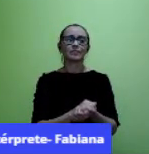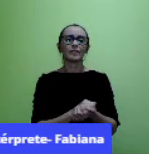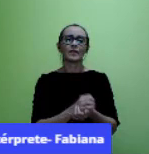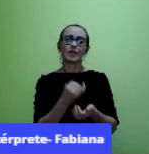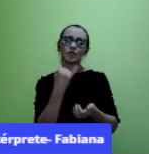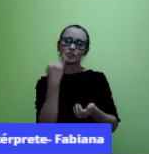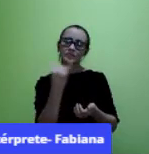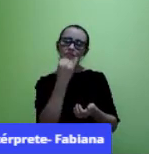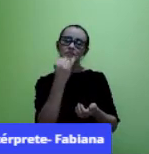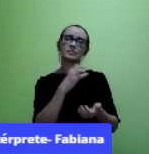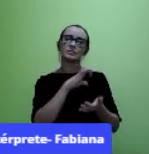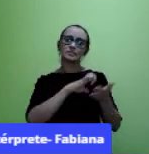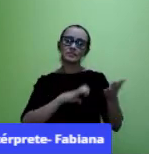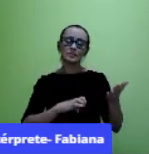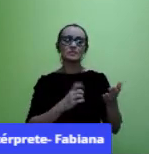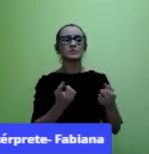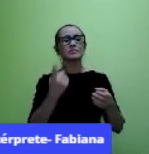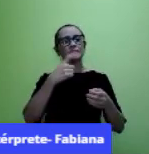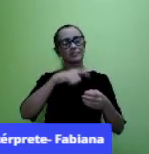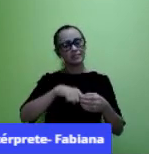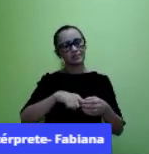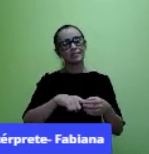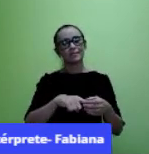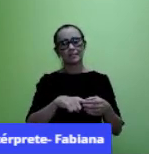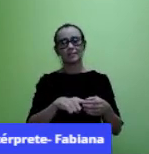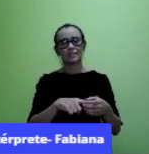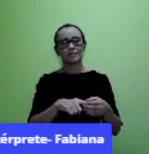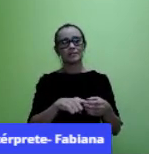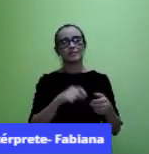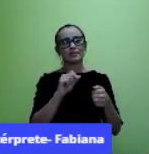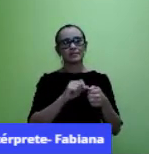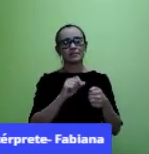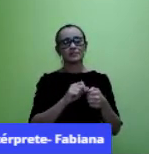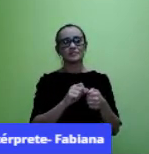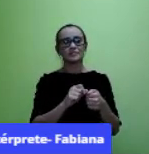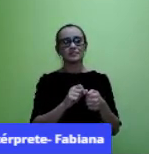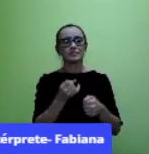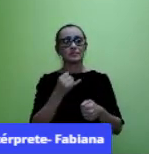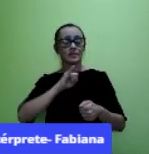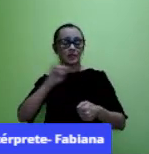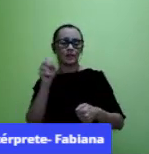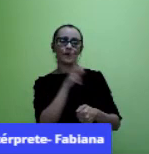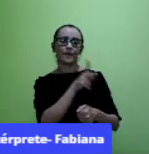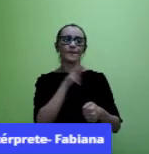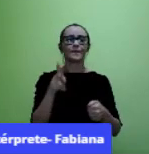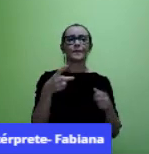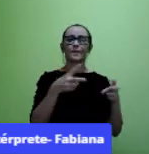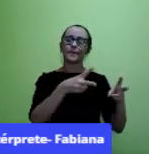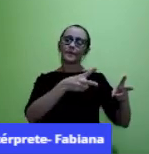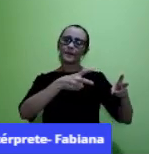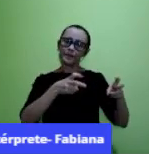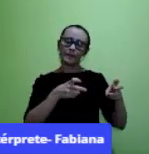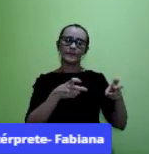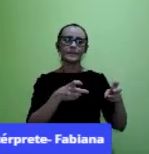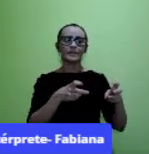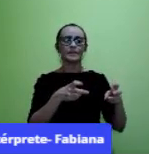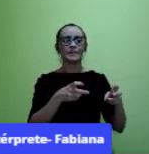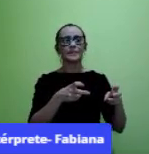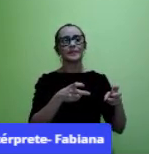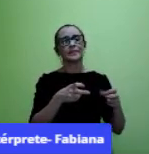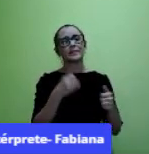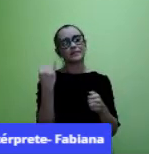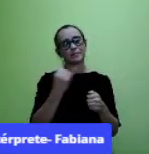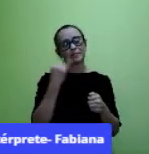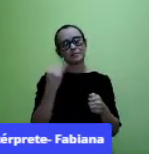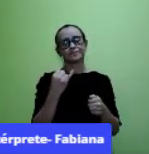repetidas várias vezes em diferentes momentos, quando o professor percebe a necessidade. Como assim em diferentes momentos? Eu